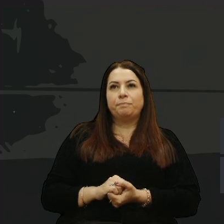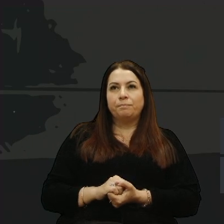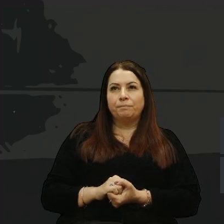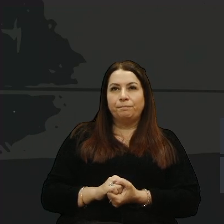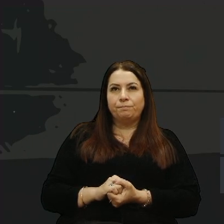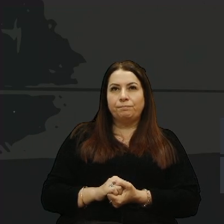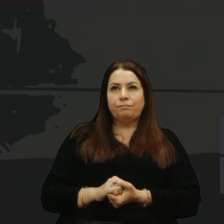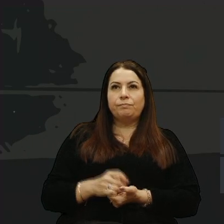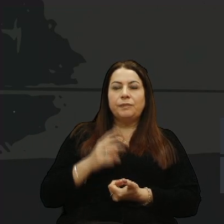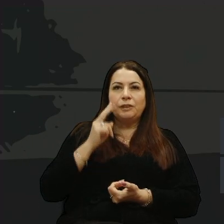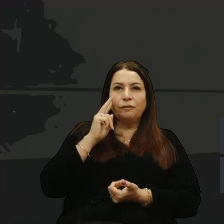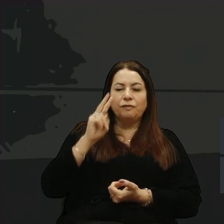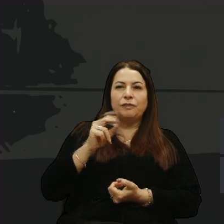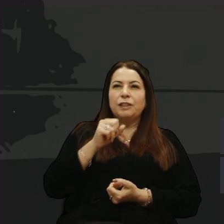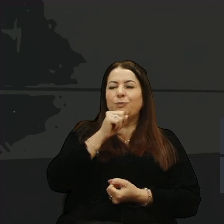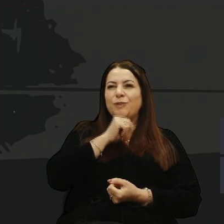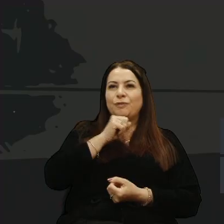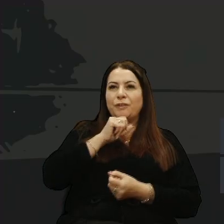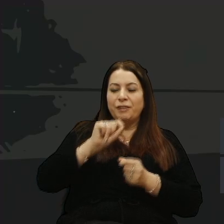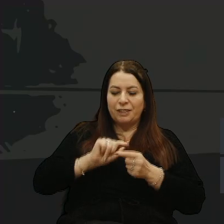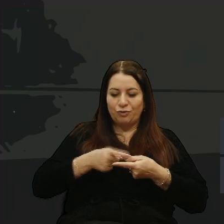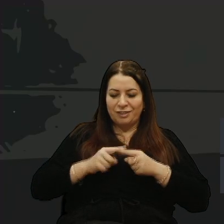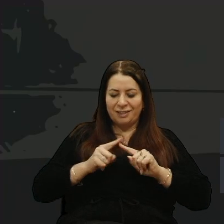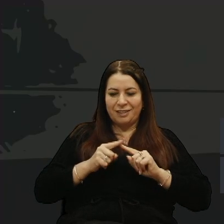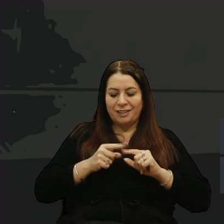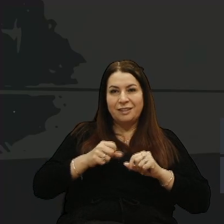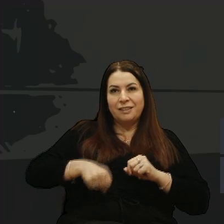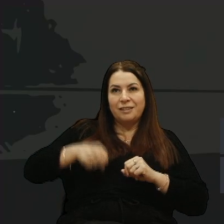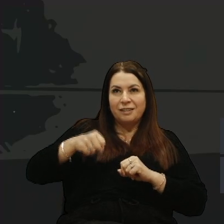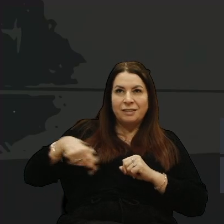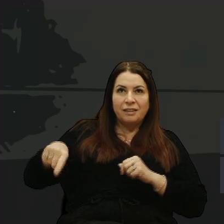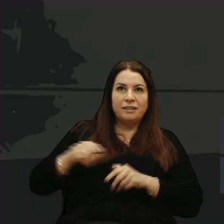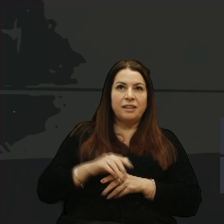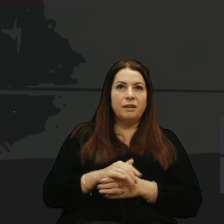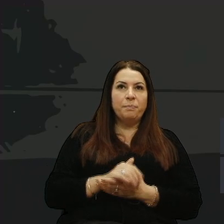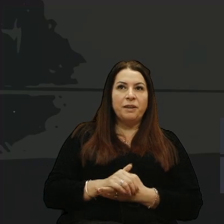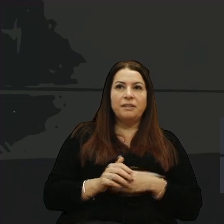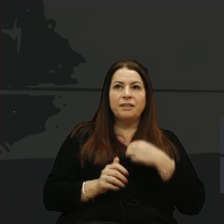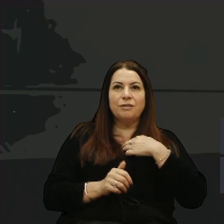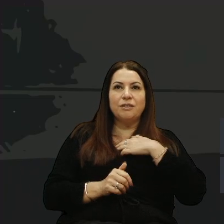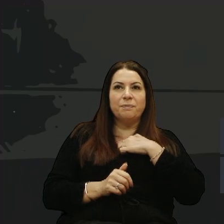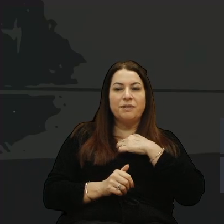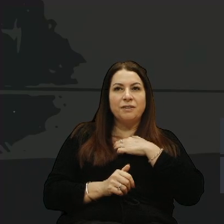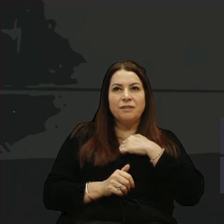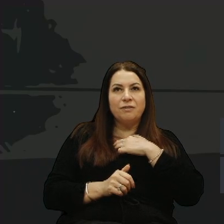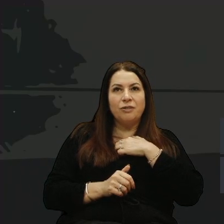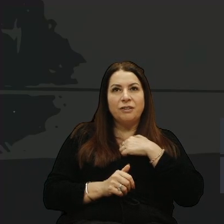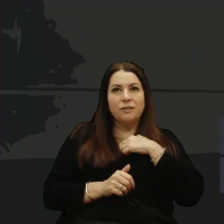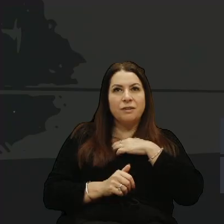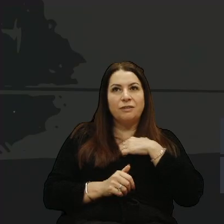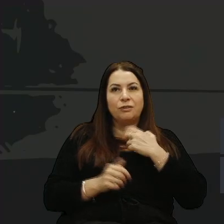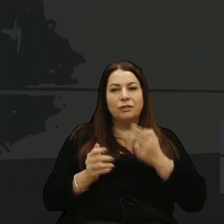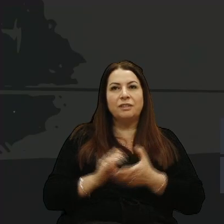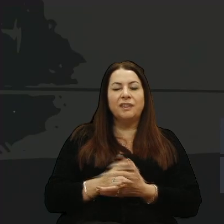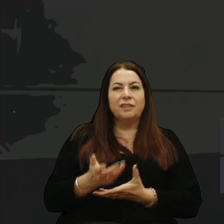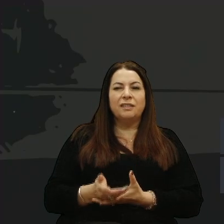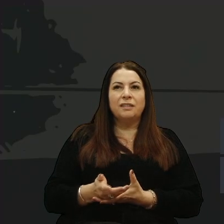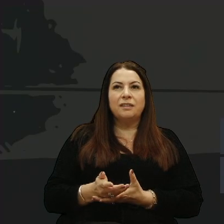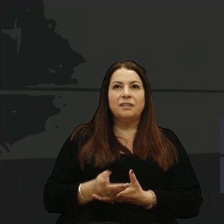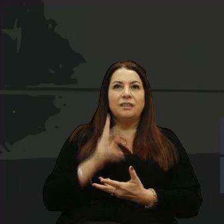E quero ver as nonas fazendo cestas, e eu quero ver os turistas conhecendo